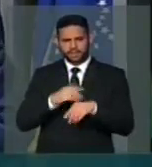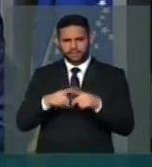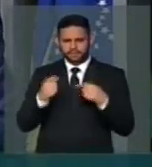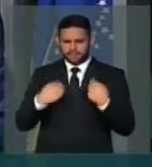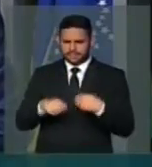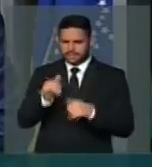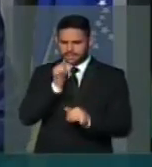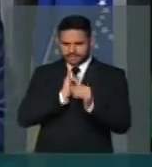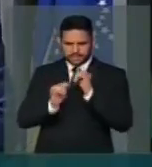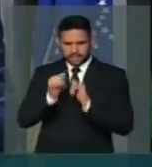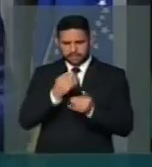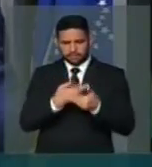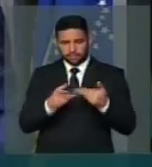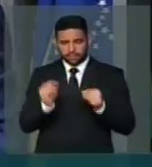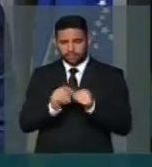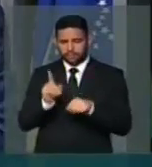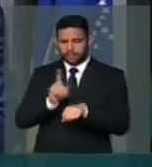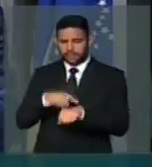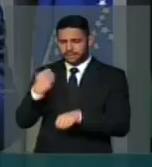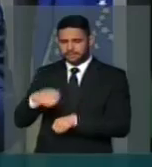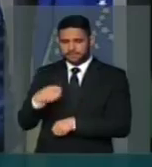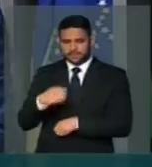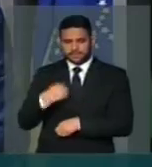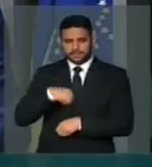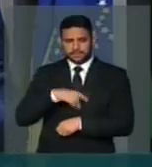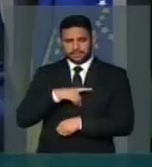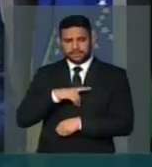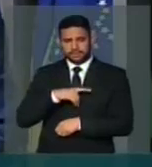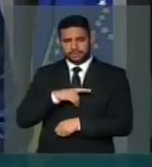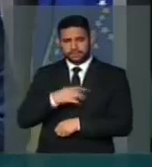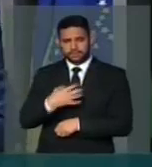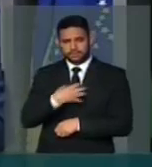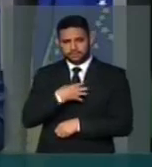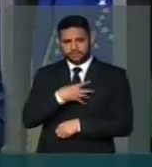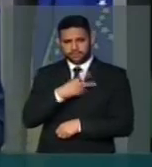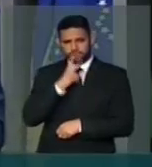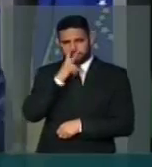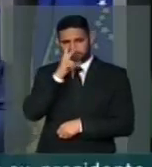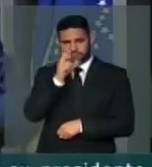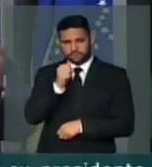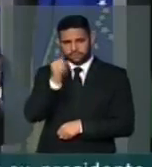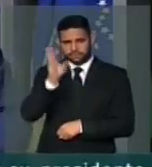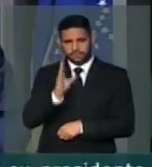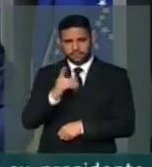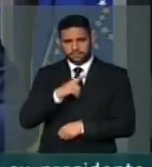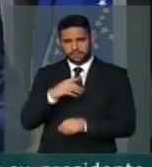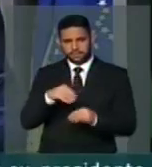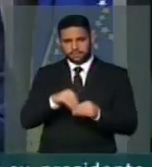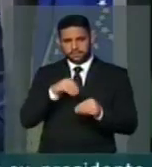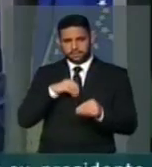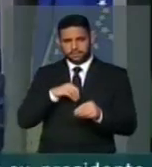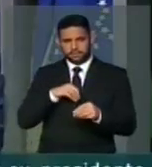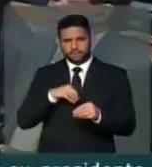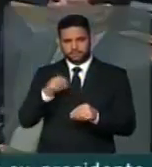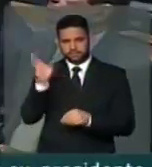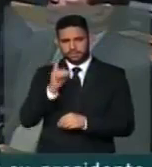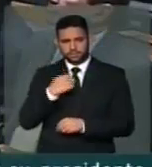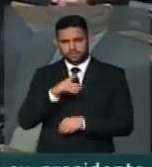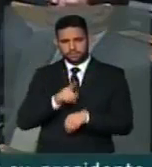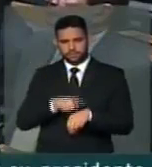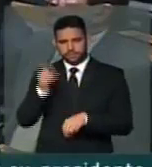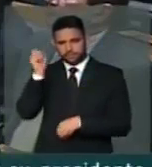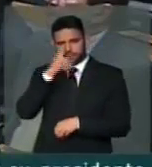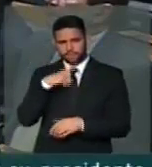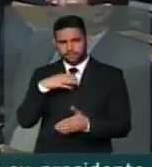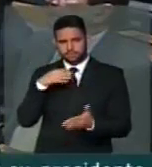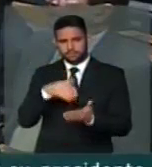tantos exemplos, num momento em que a gente precisa da sua nacionalidade, da sua brasilidade, para tirar o país do momento difícil de estagnação